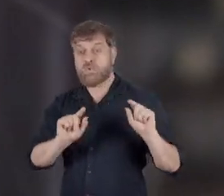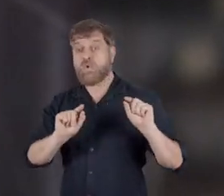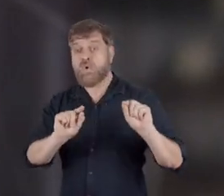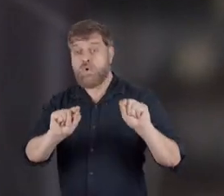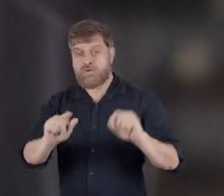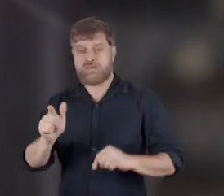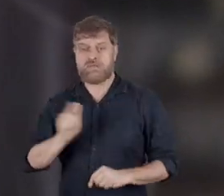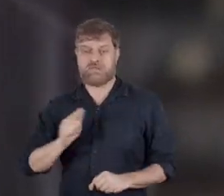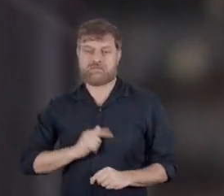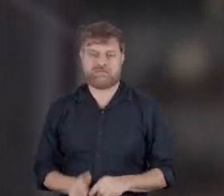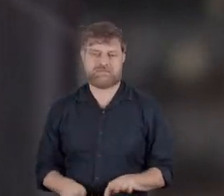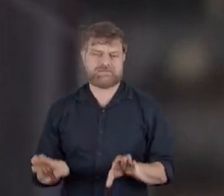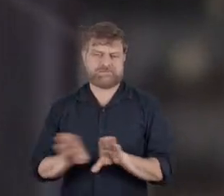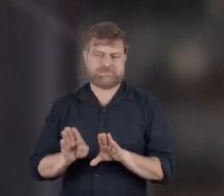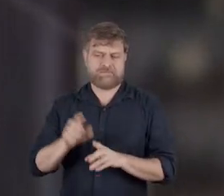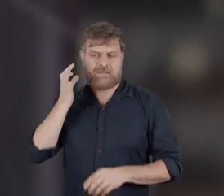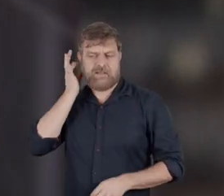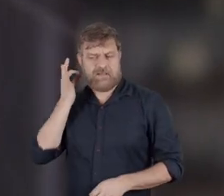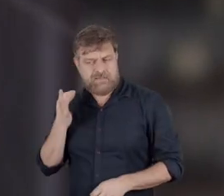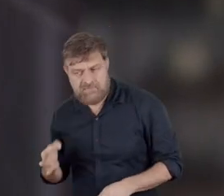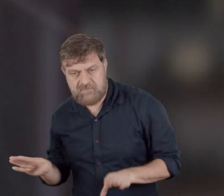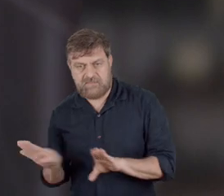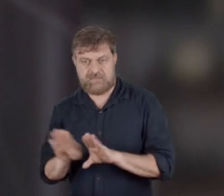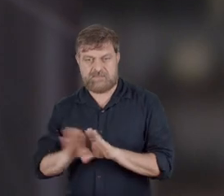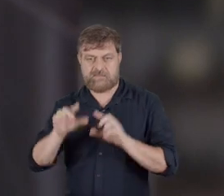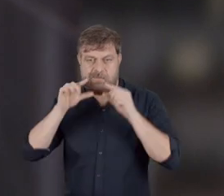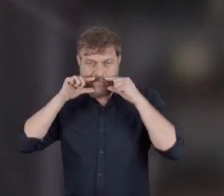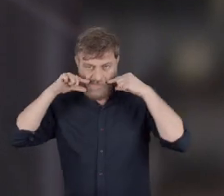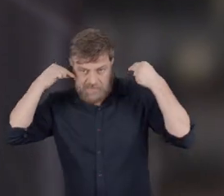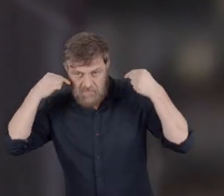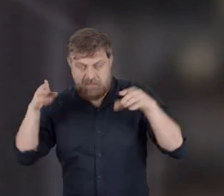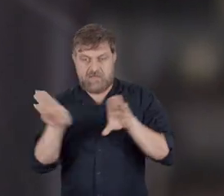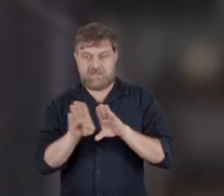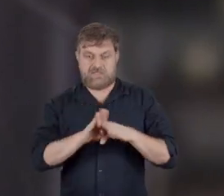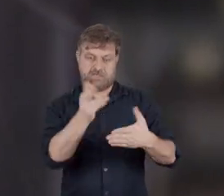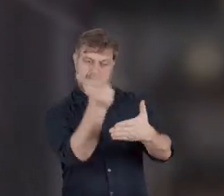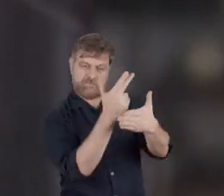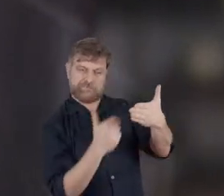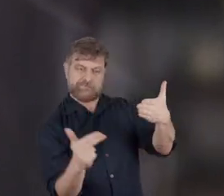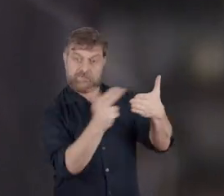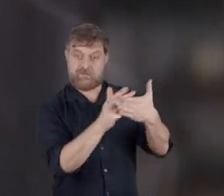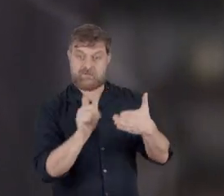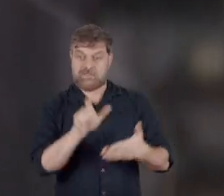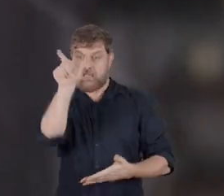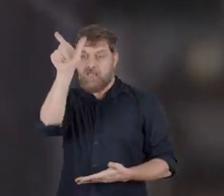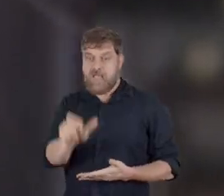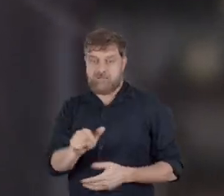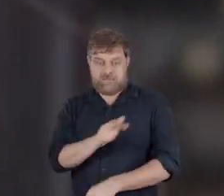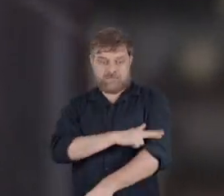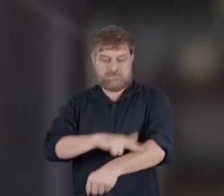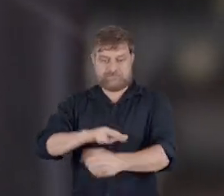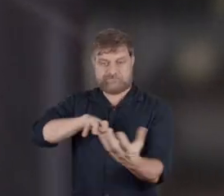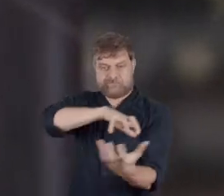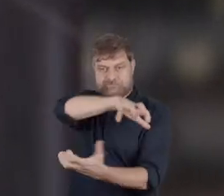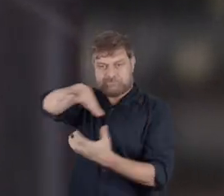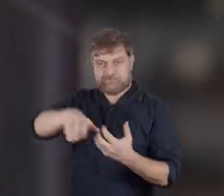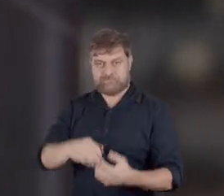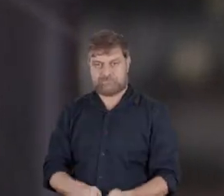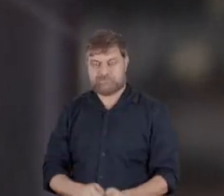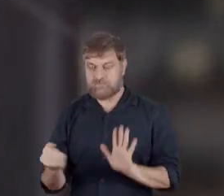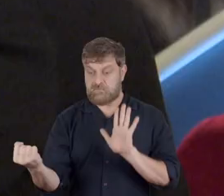Sobretudo, isso a Tarsila faz parte, o de Cavalcanti e o Portinari, em estabelecerem a mestiçagem como um ícone